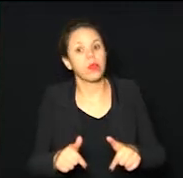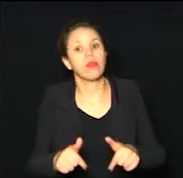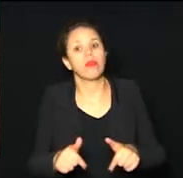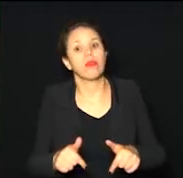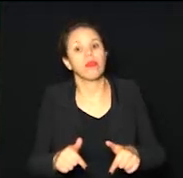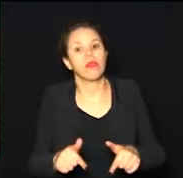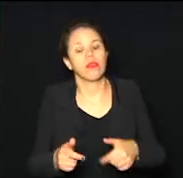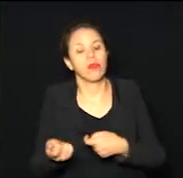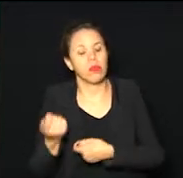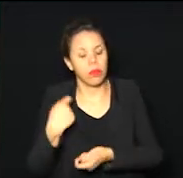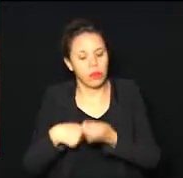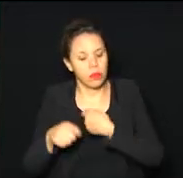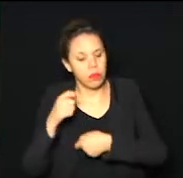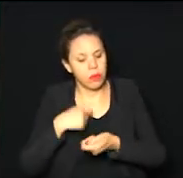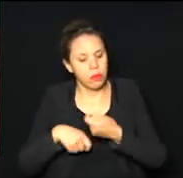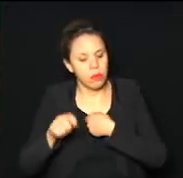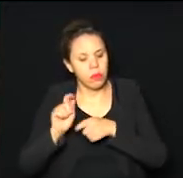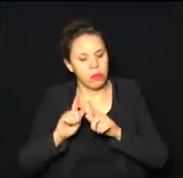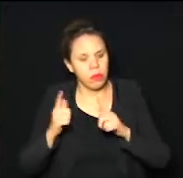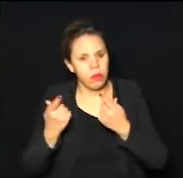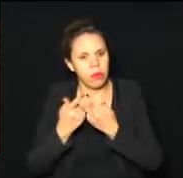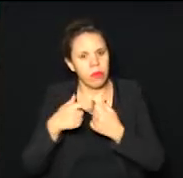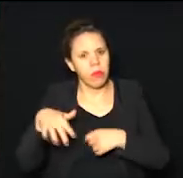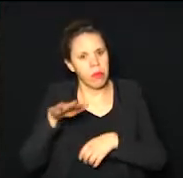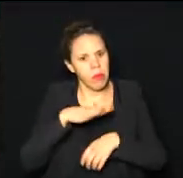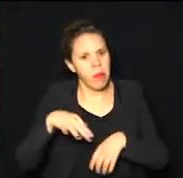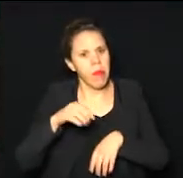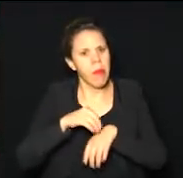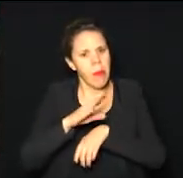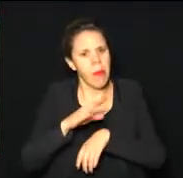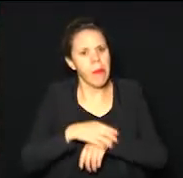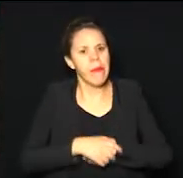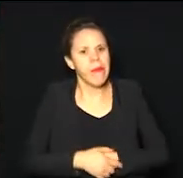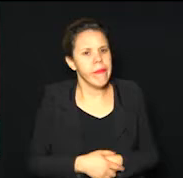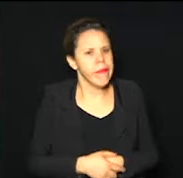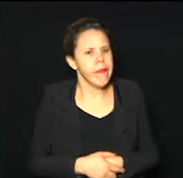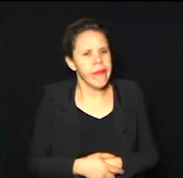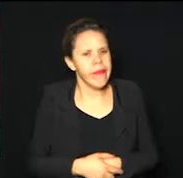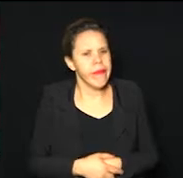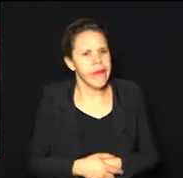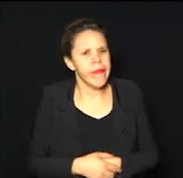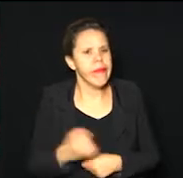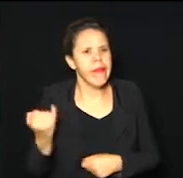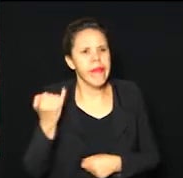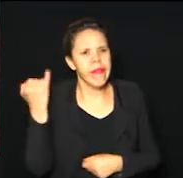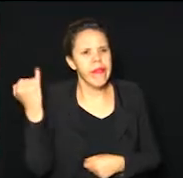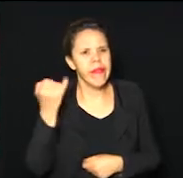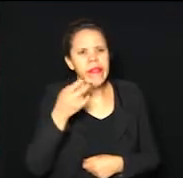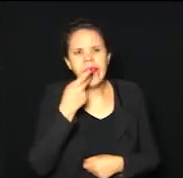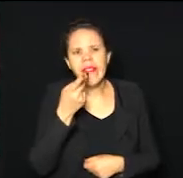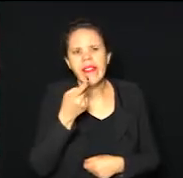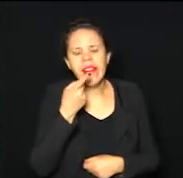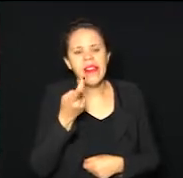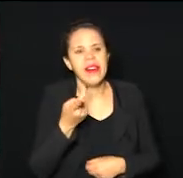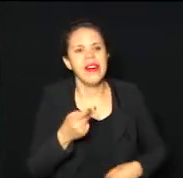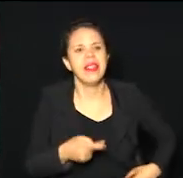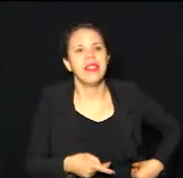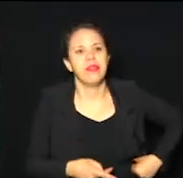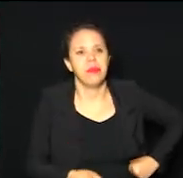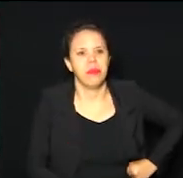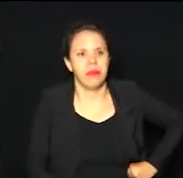nossa administração, pelos gestores, nesse sentido. Parece importante colocar